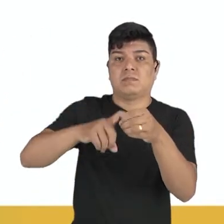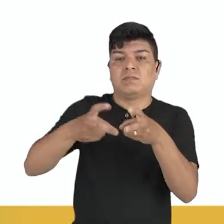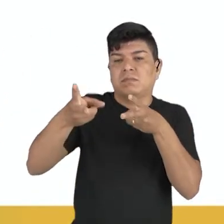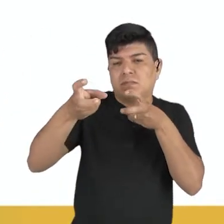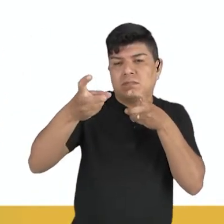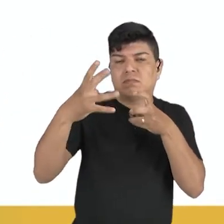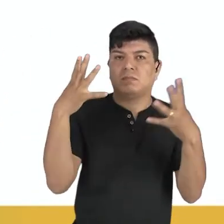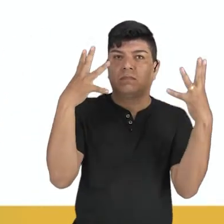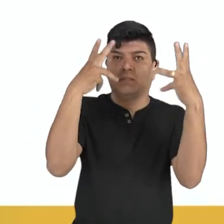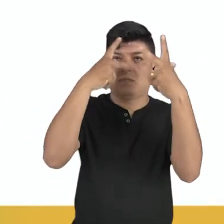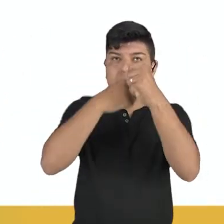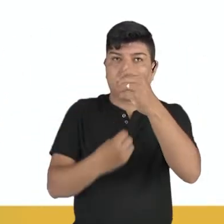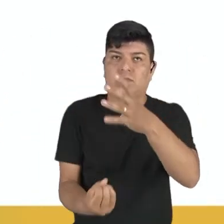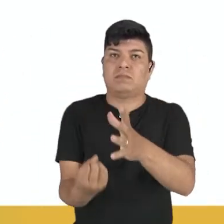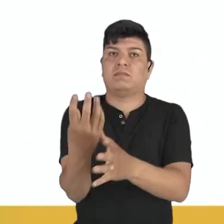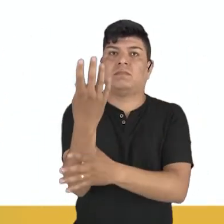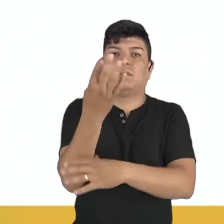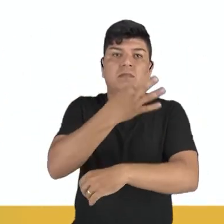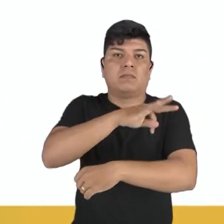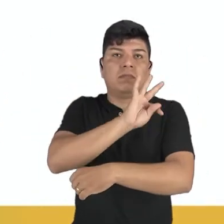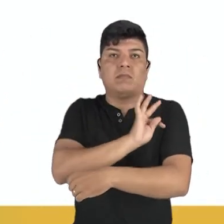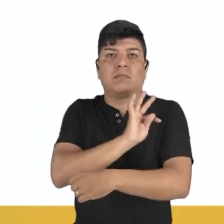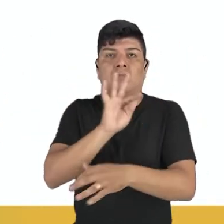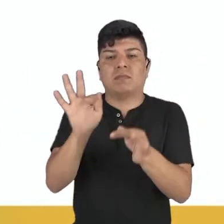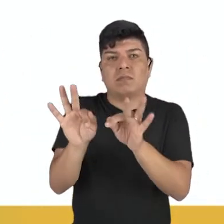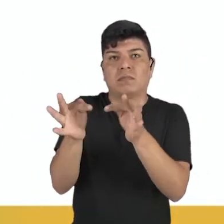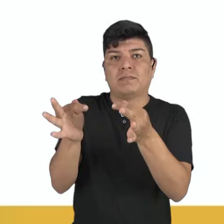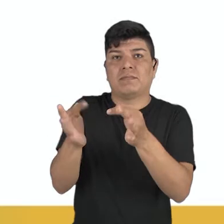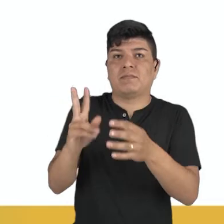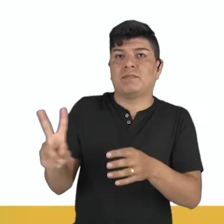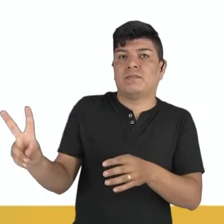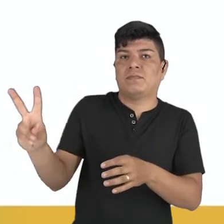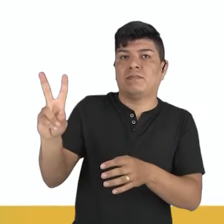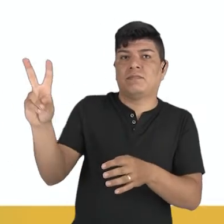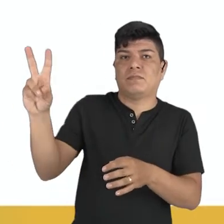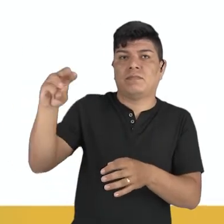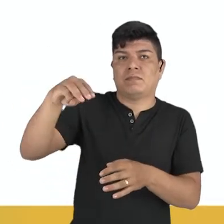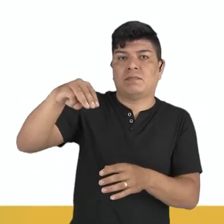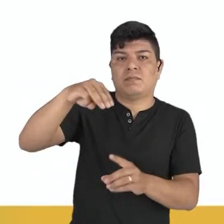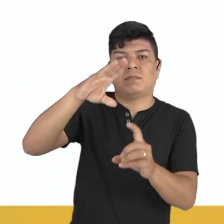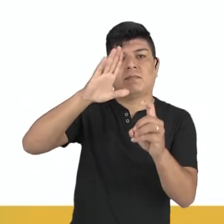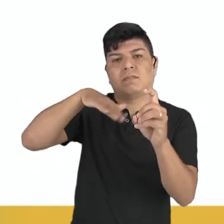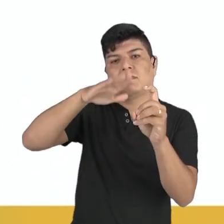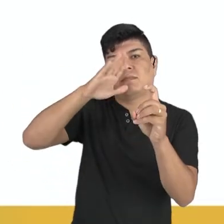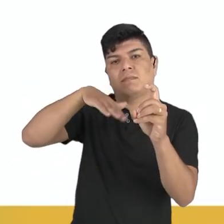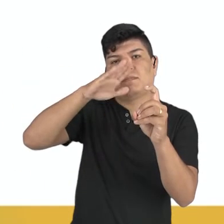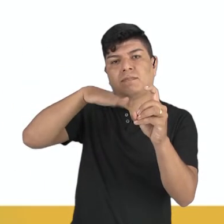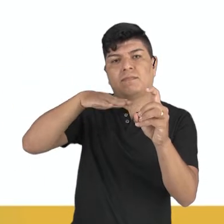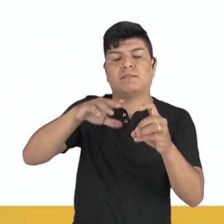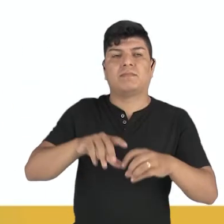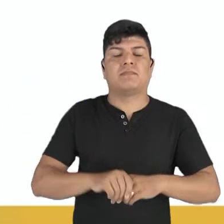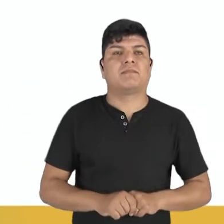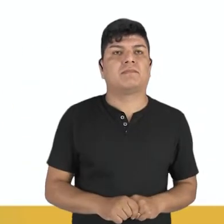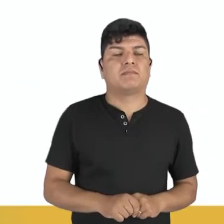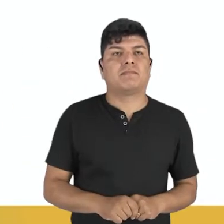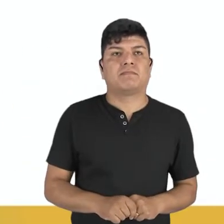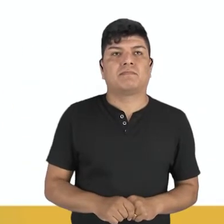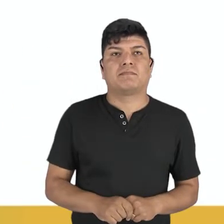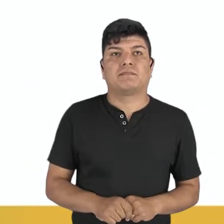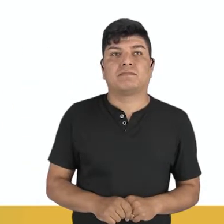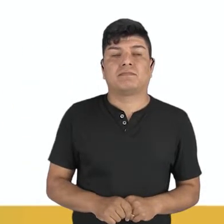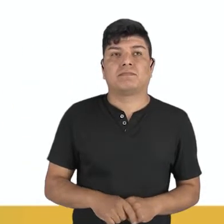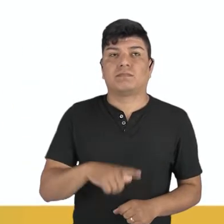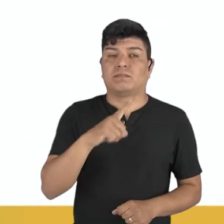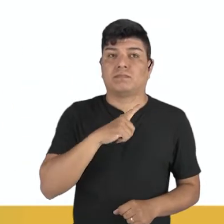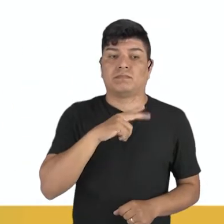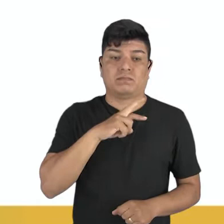de beleza do renascimento técnica da simplicidade e valorização da mitologia Oi e